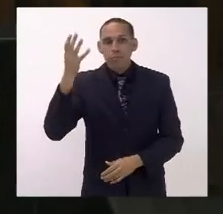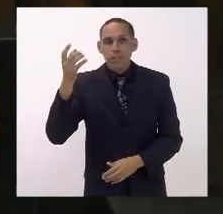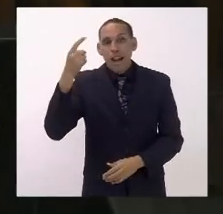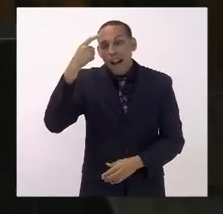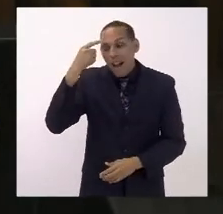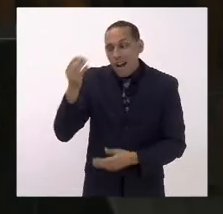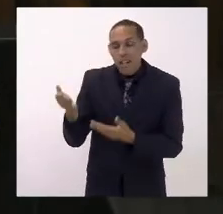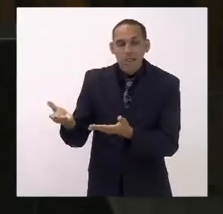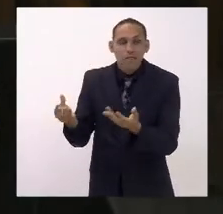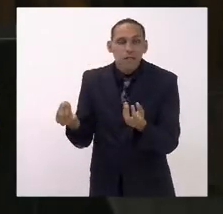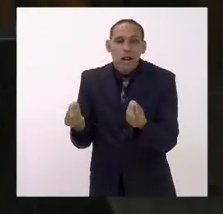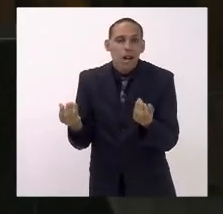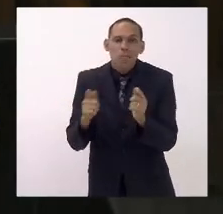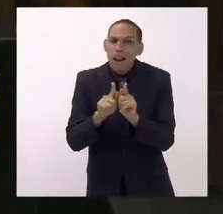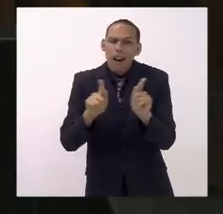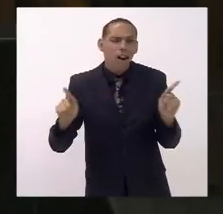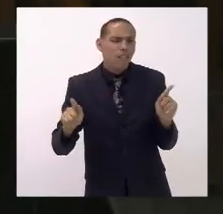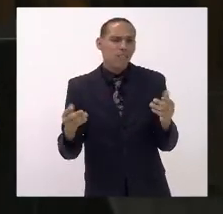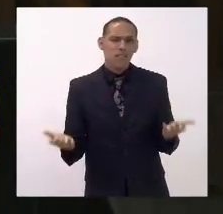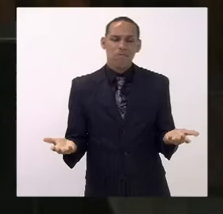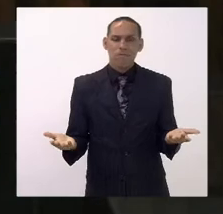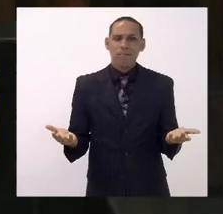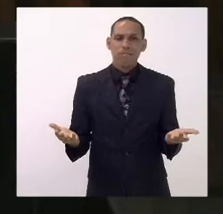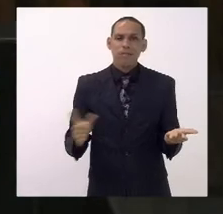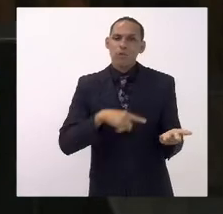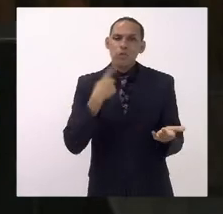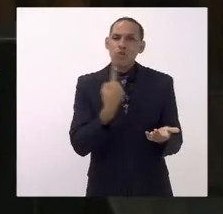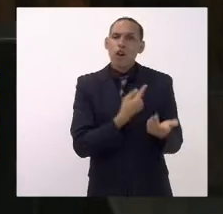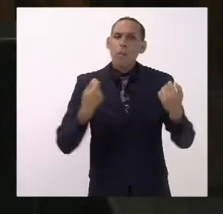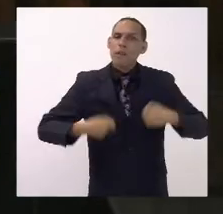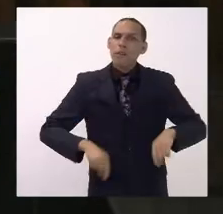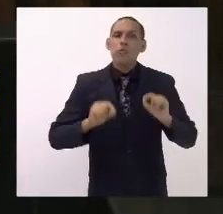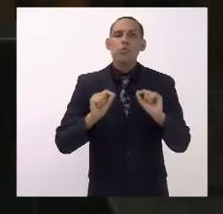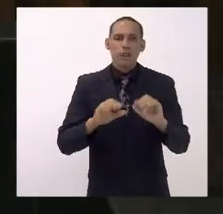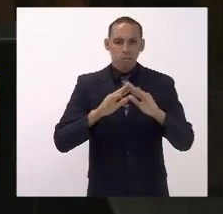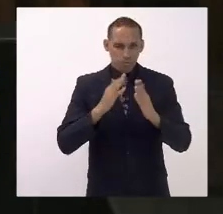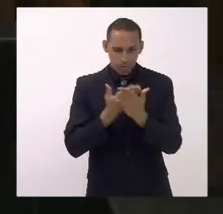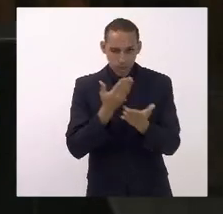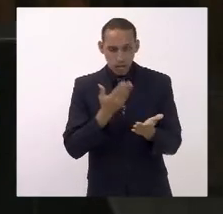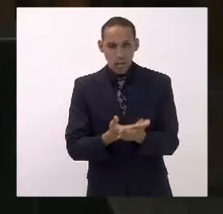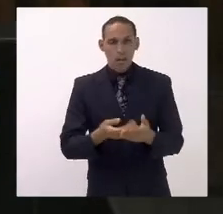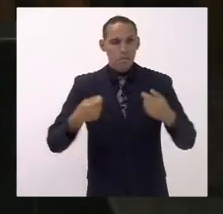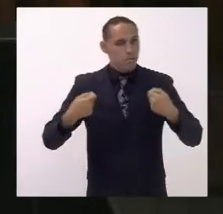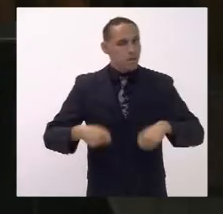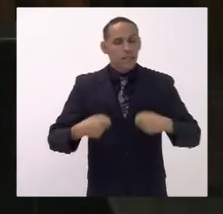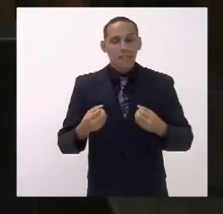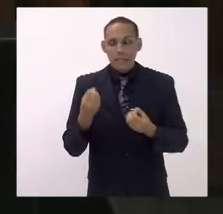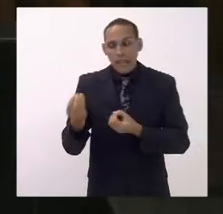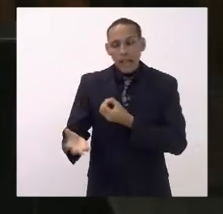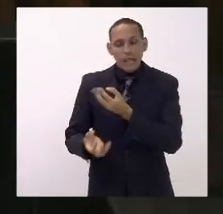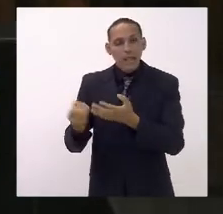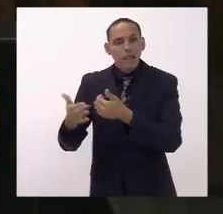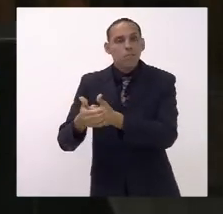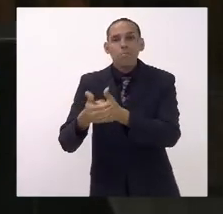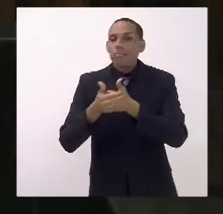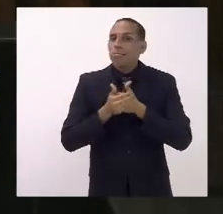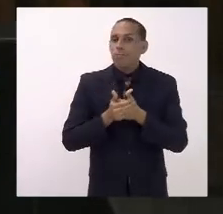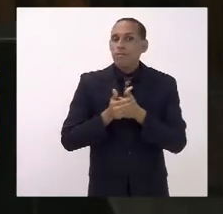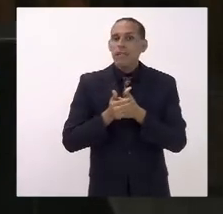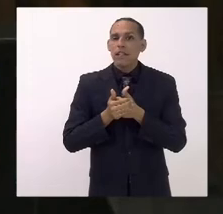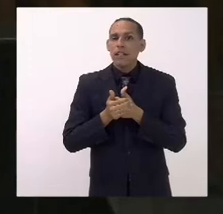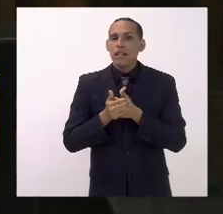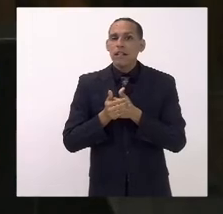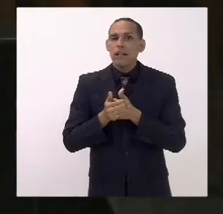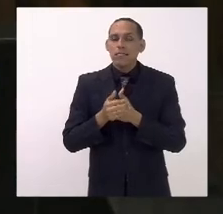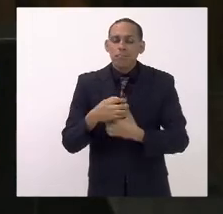grave. Isso é muito grave. A gente precisa que as nossas escolas tenham condições de garantir acolhimento, de garantir